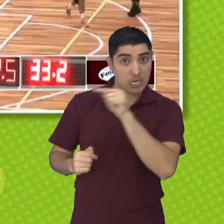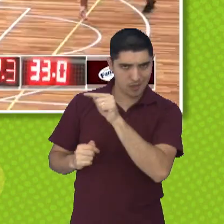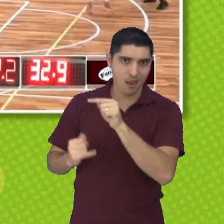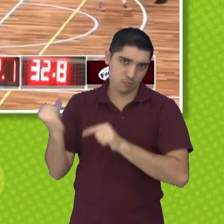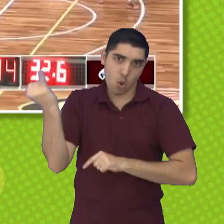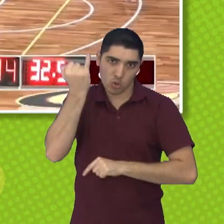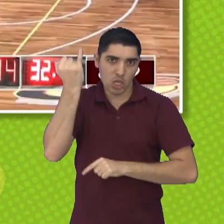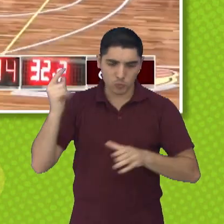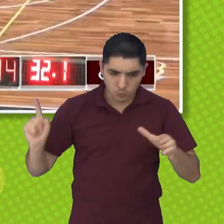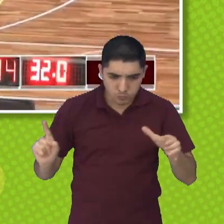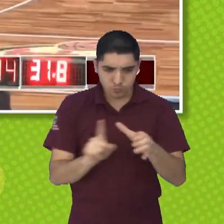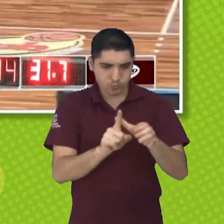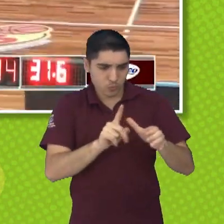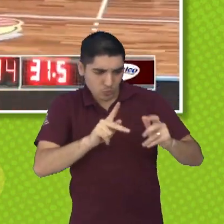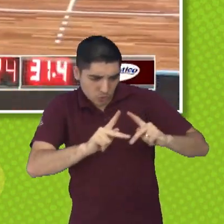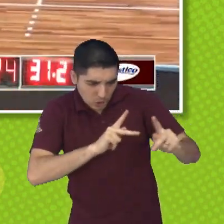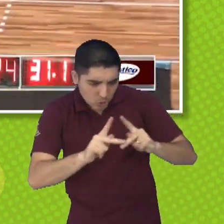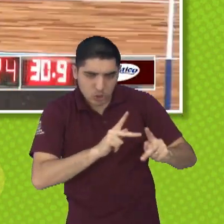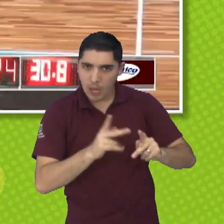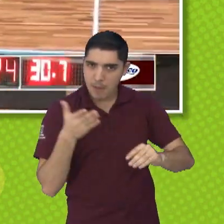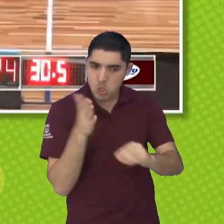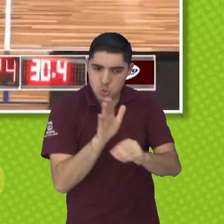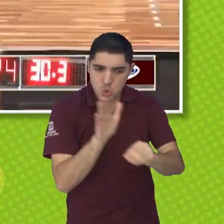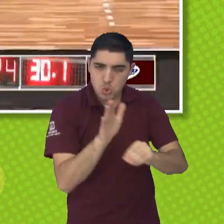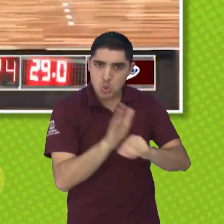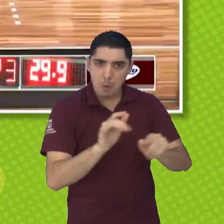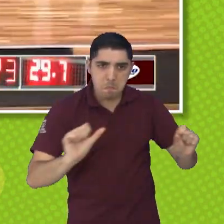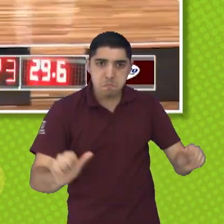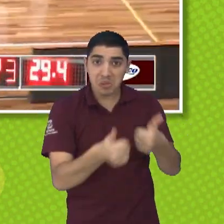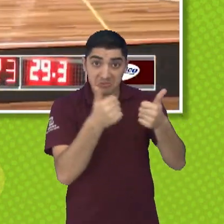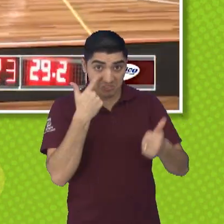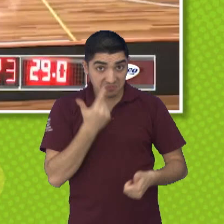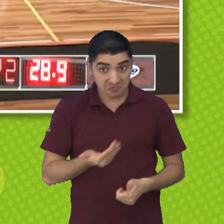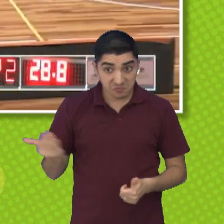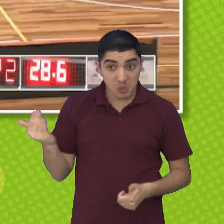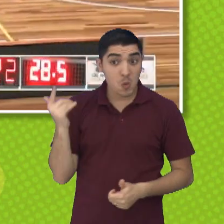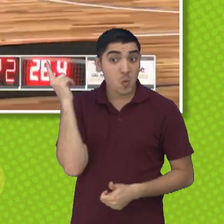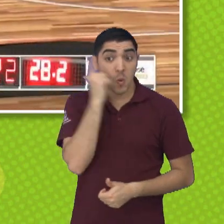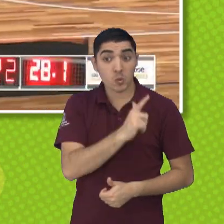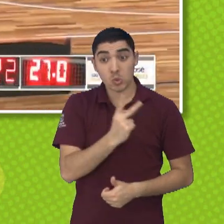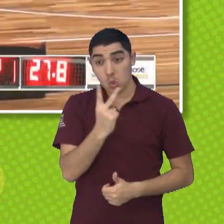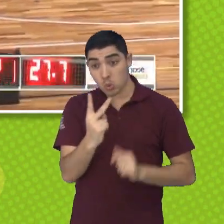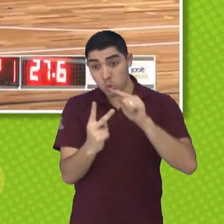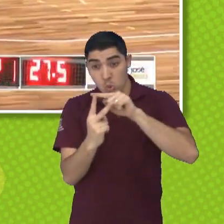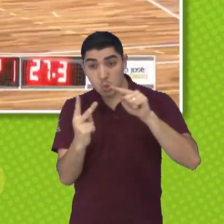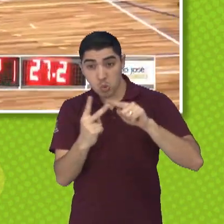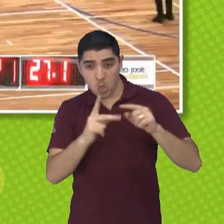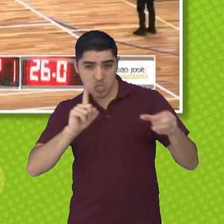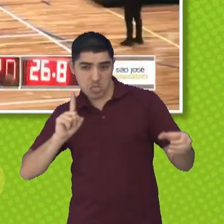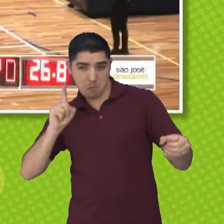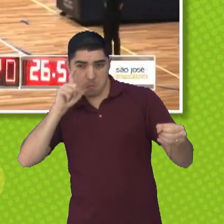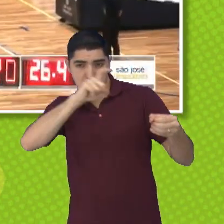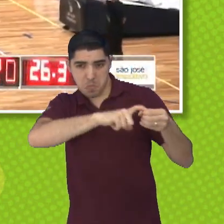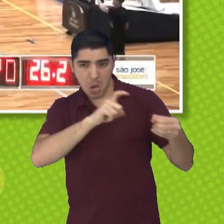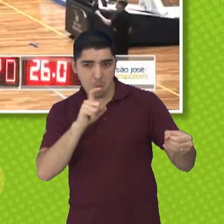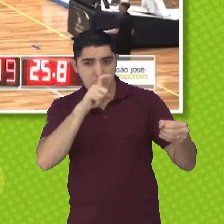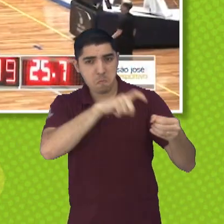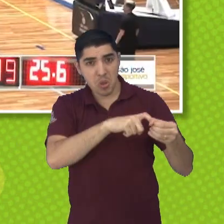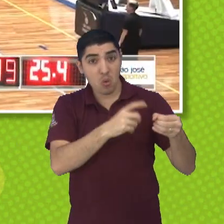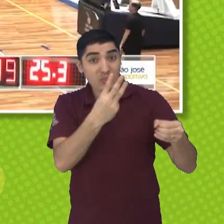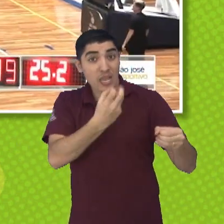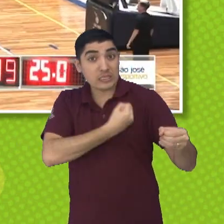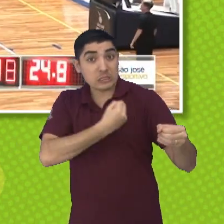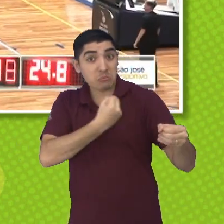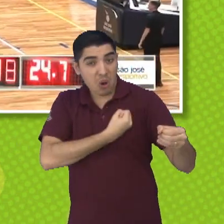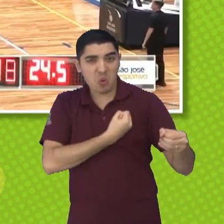e a prova de que ela veio para somar realmente foi nessa partida, né? A gente viu 2 cestas dela no começo ali das imagens,